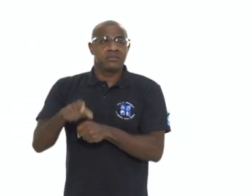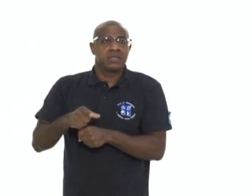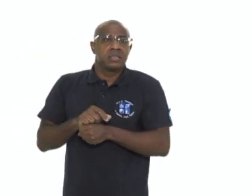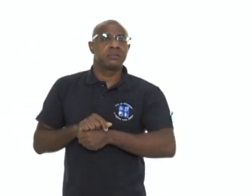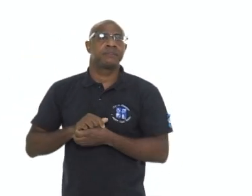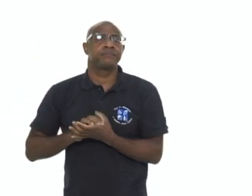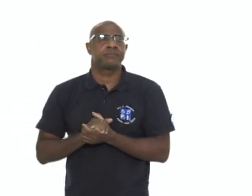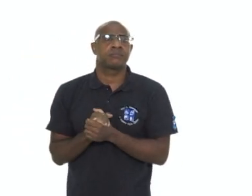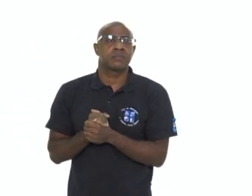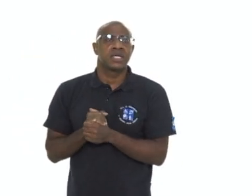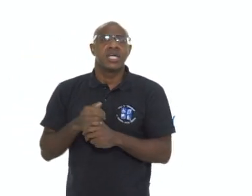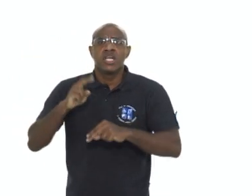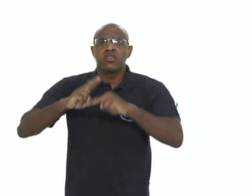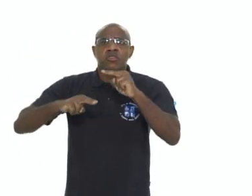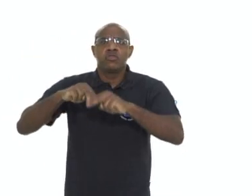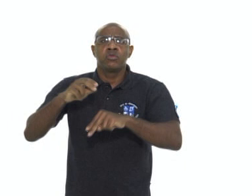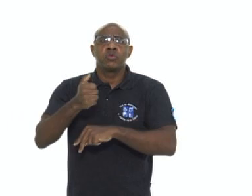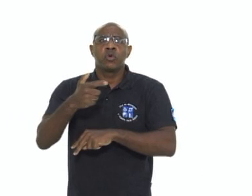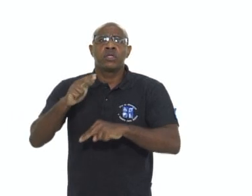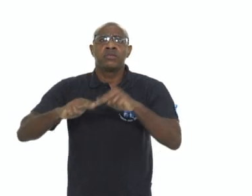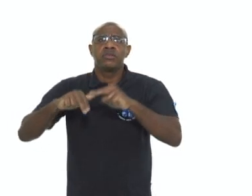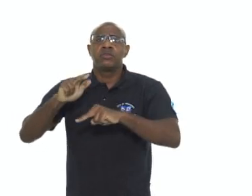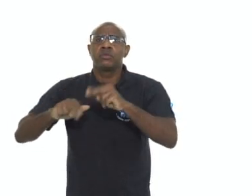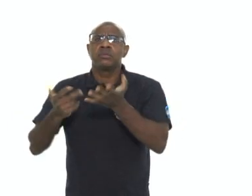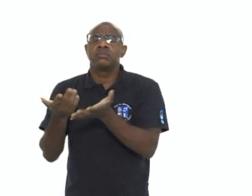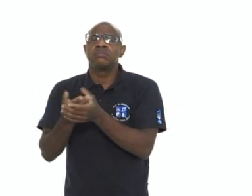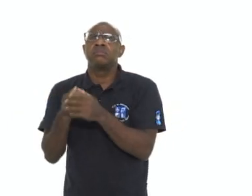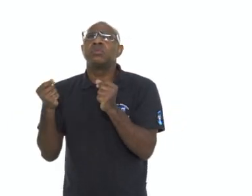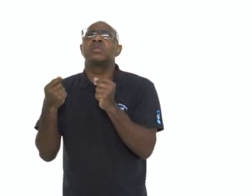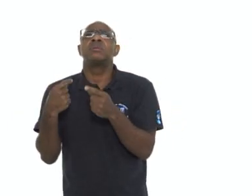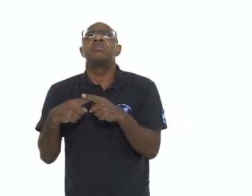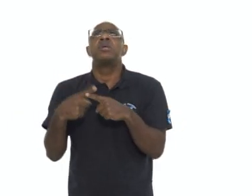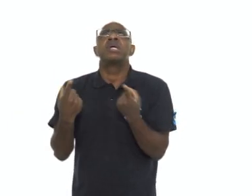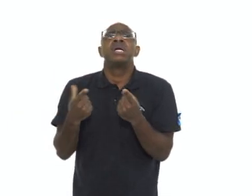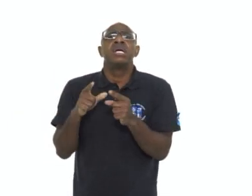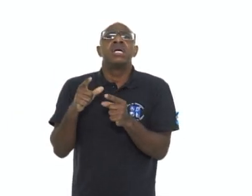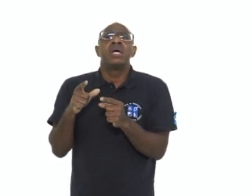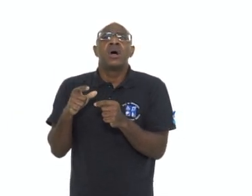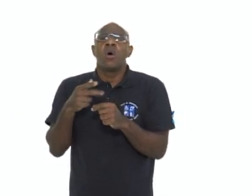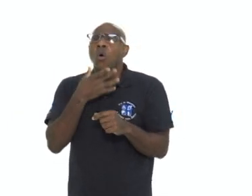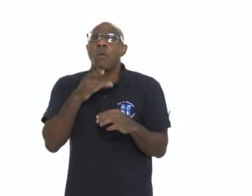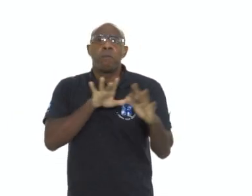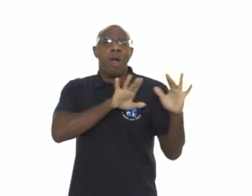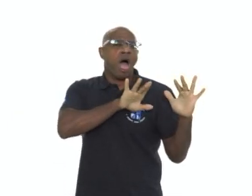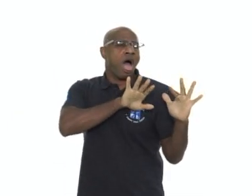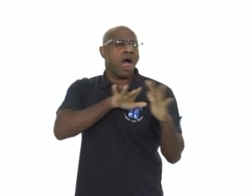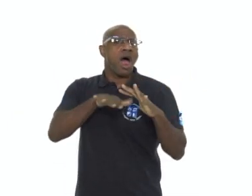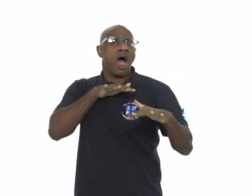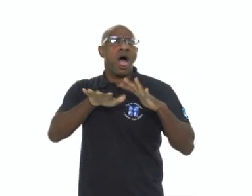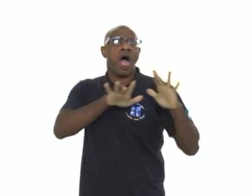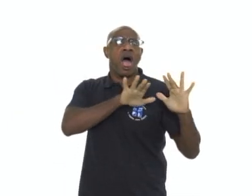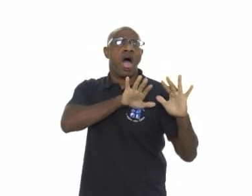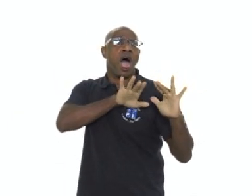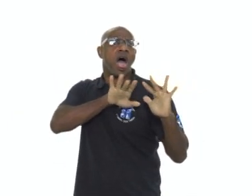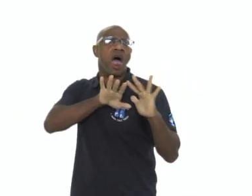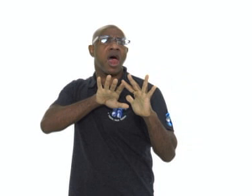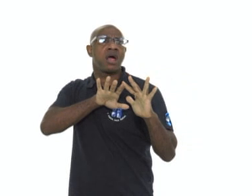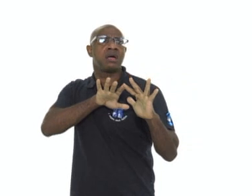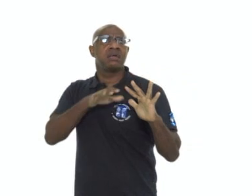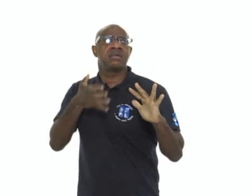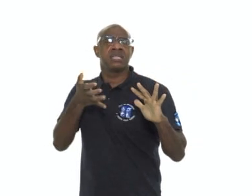nos perguntar o que levou os manifestantes a escolherem a estátua de Tiradentes para homenagear os profissionais da